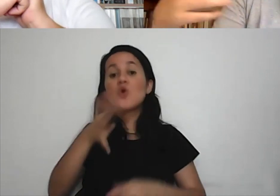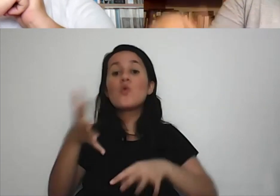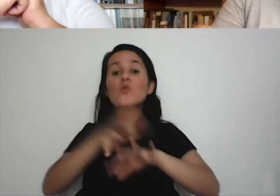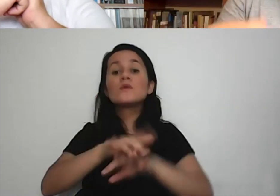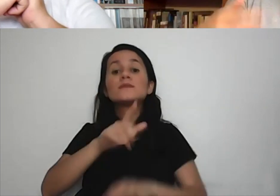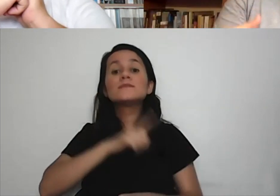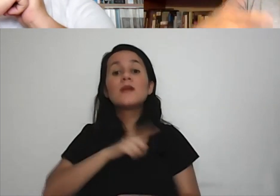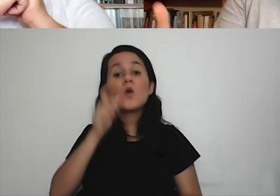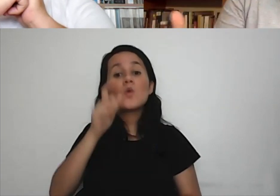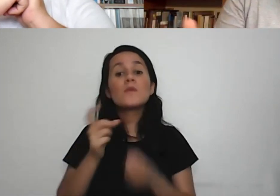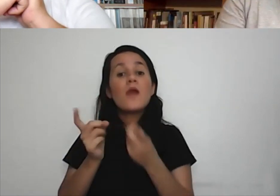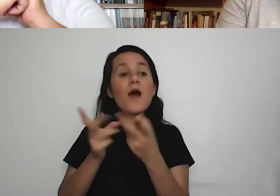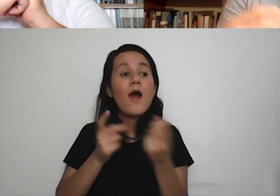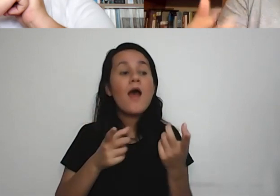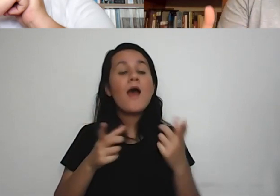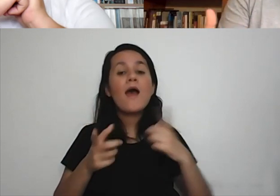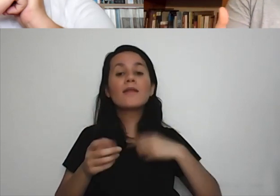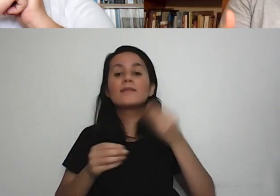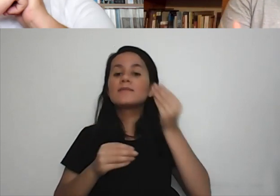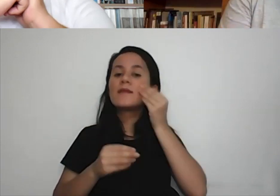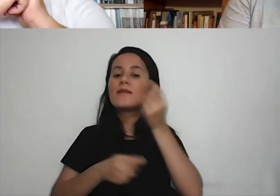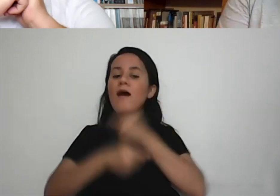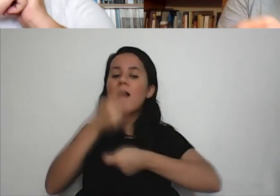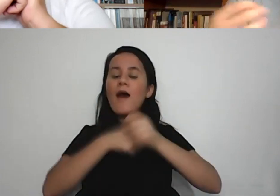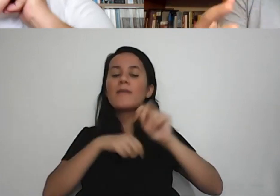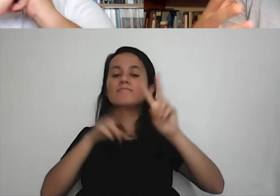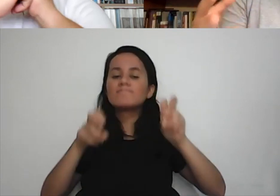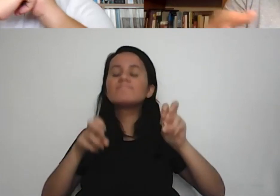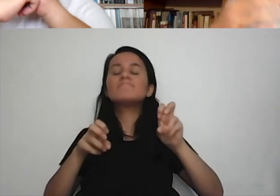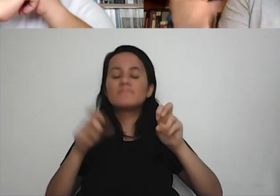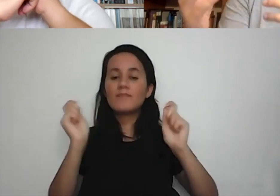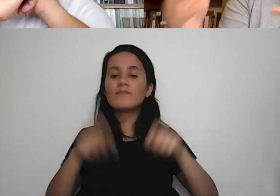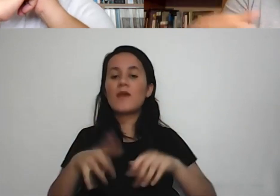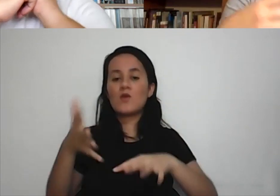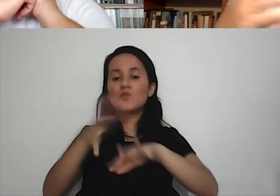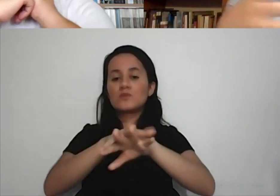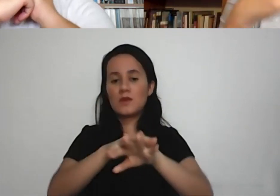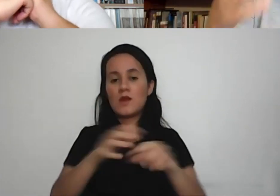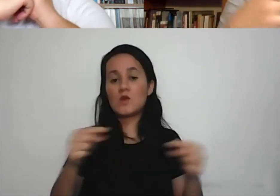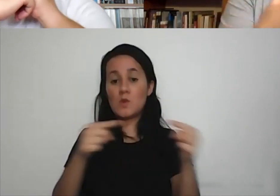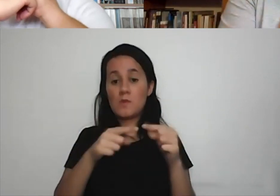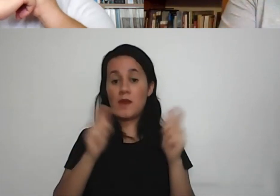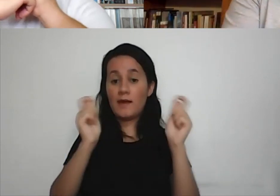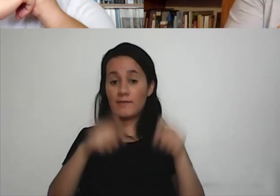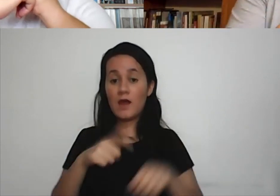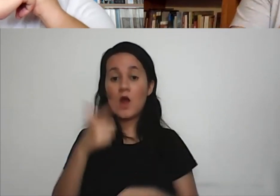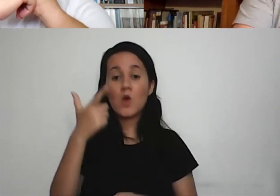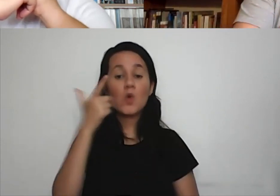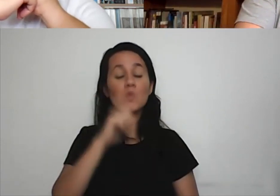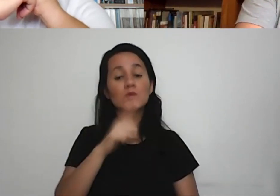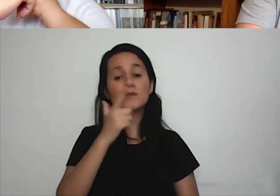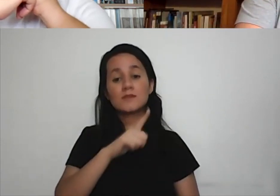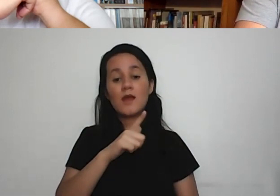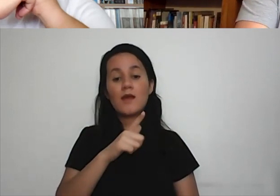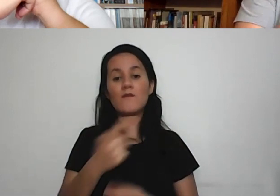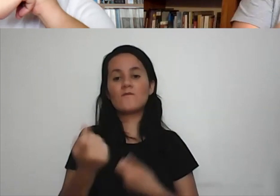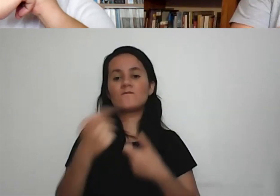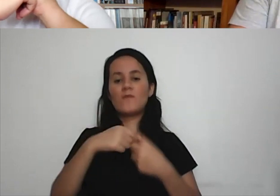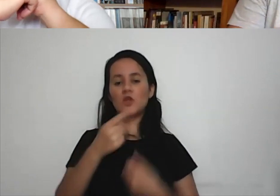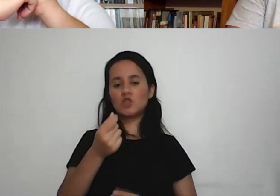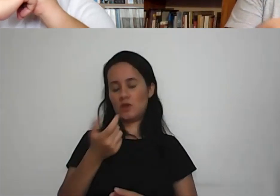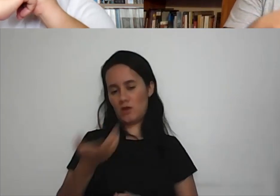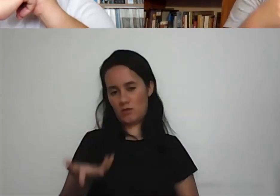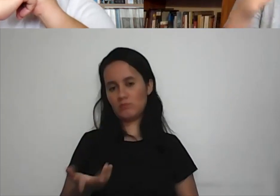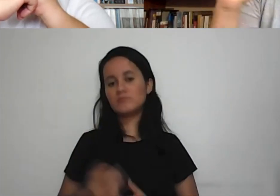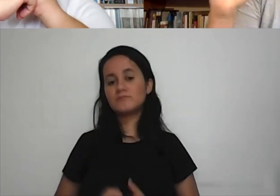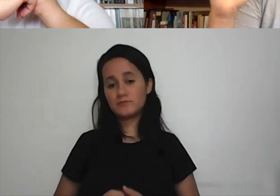interesse comercial em se tornar inclusiva, né? Quando isso se torna um nicho que para ela gera retorno. Então,